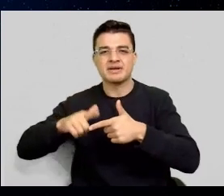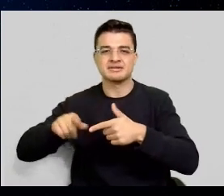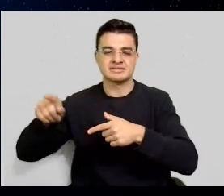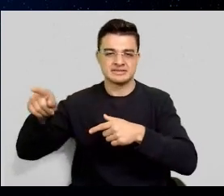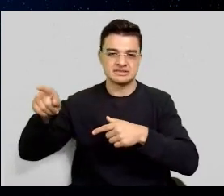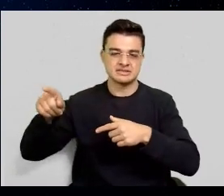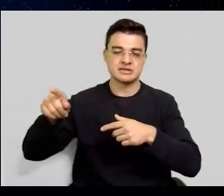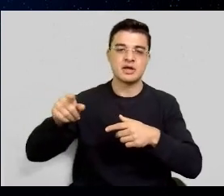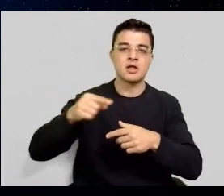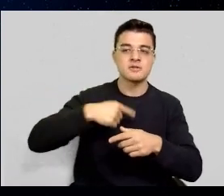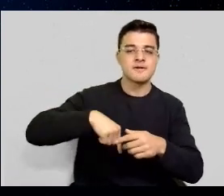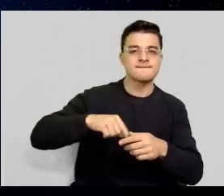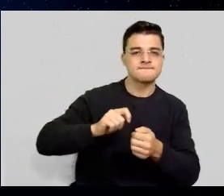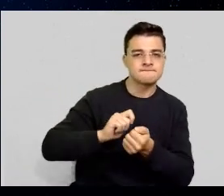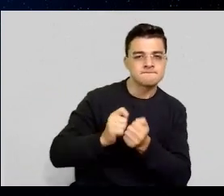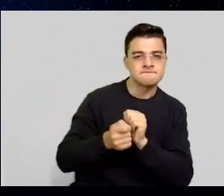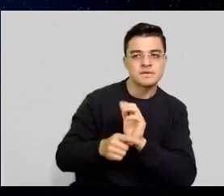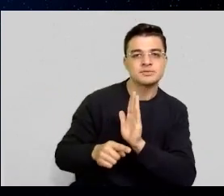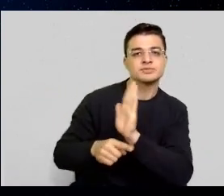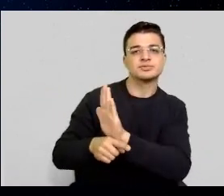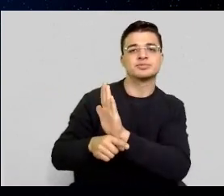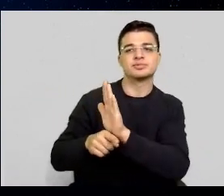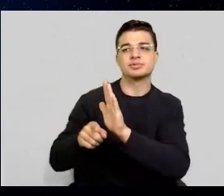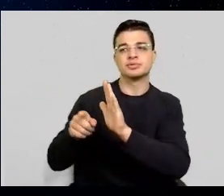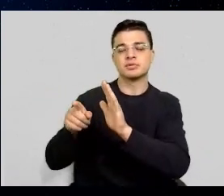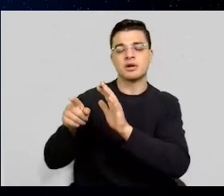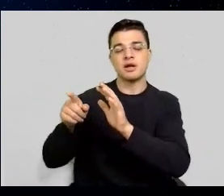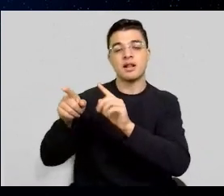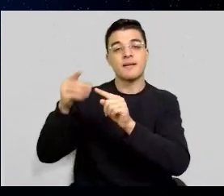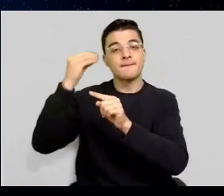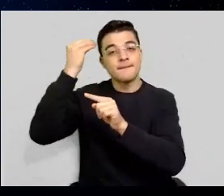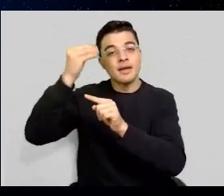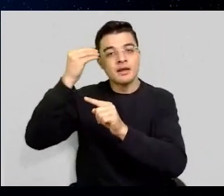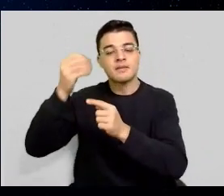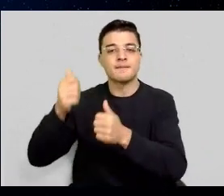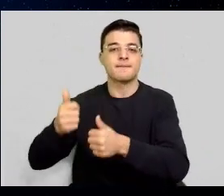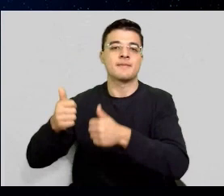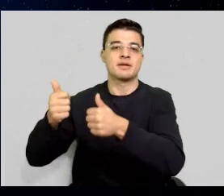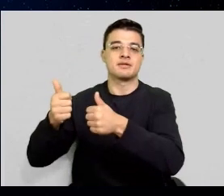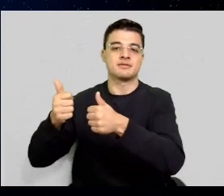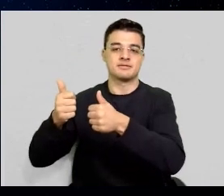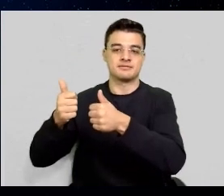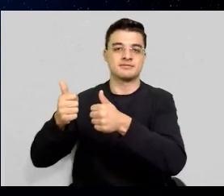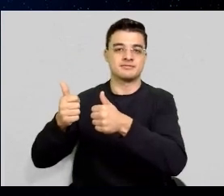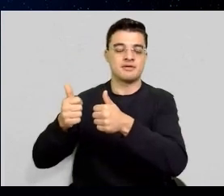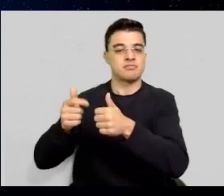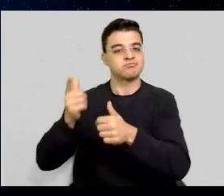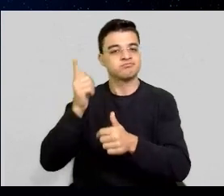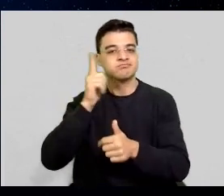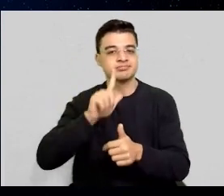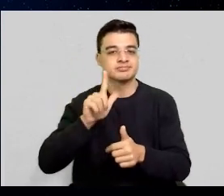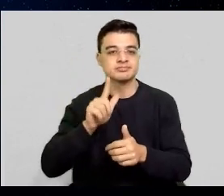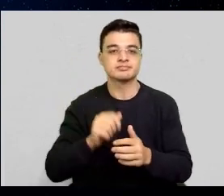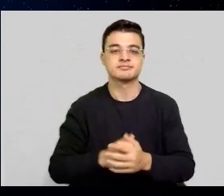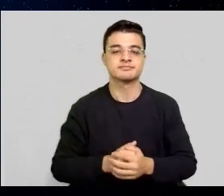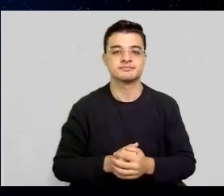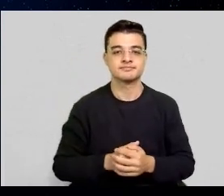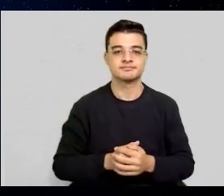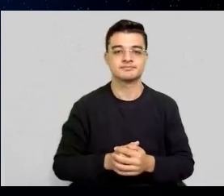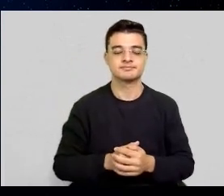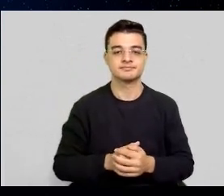cliente adequada em relação àquilo que a gente entrega, porque só assim, realmente, a gente vai fazer a diferença na outra